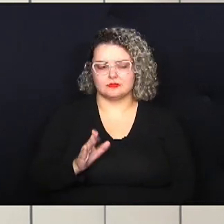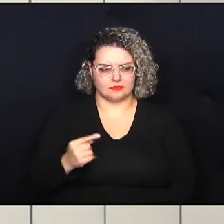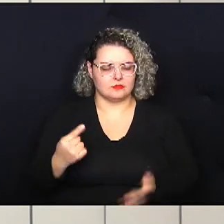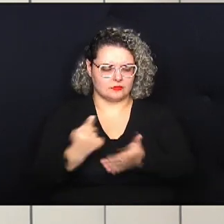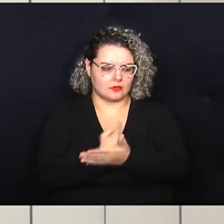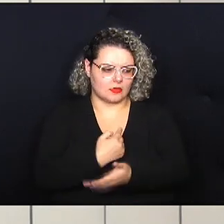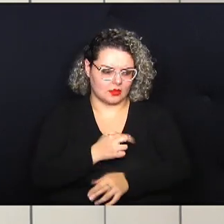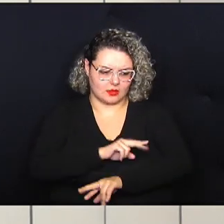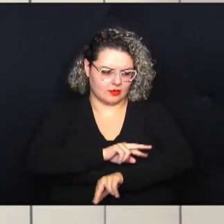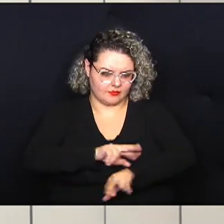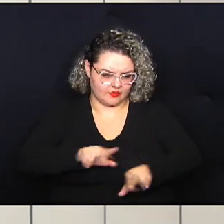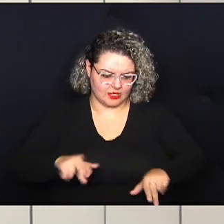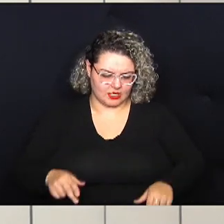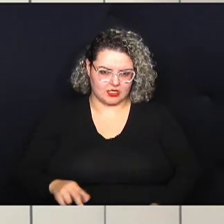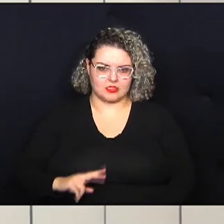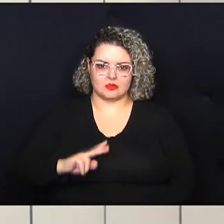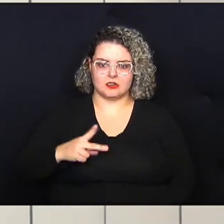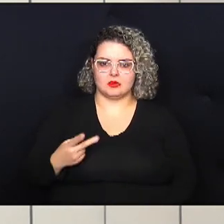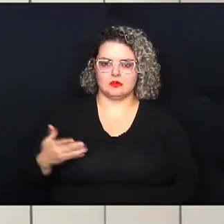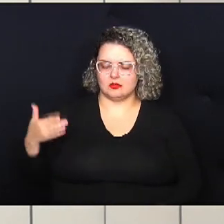vezes, participei de alguns